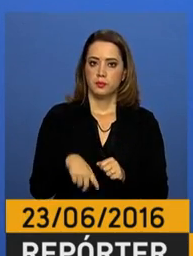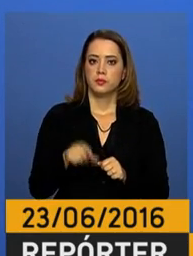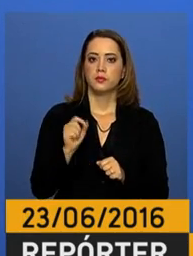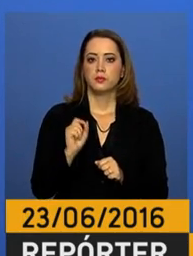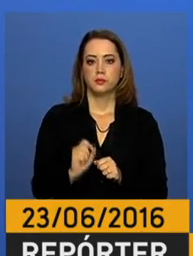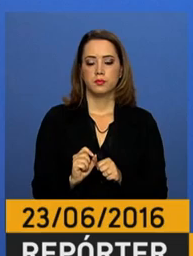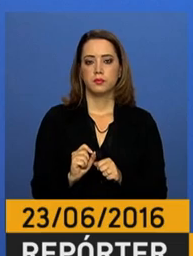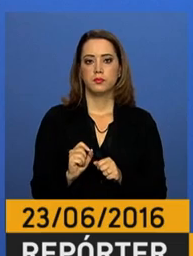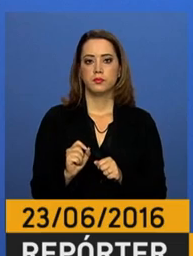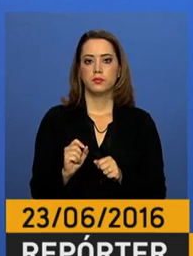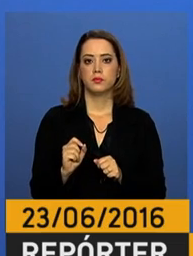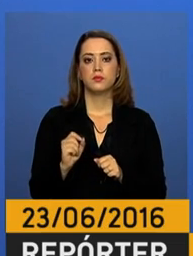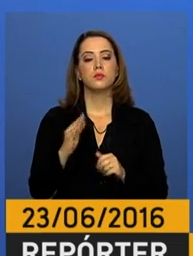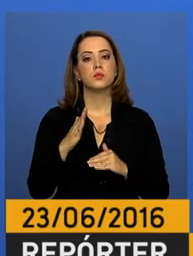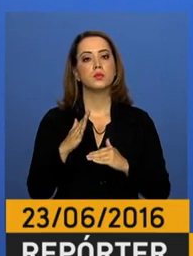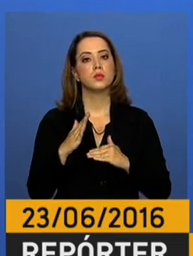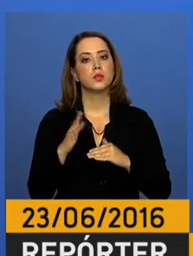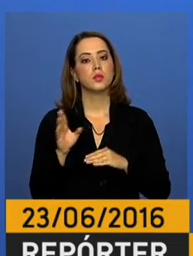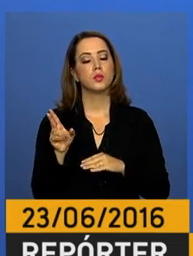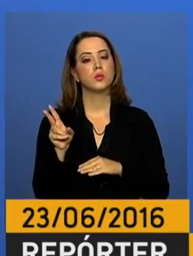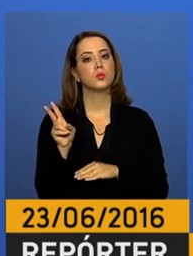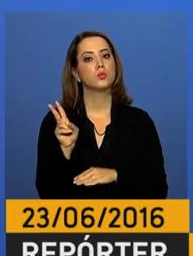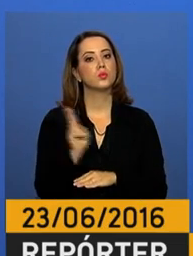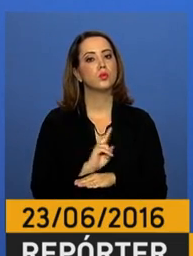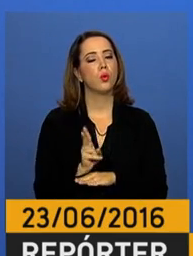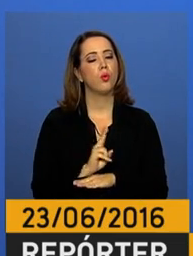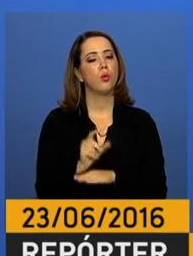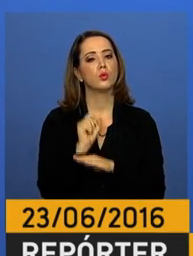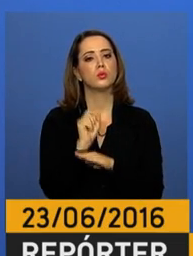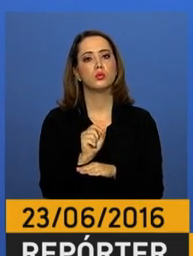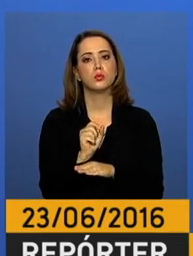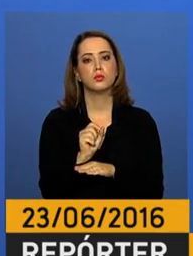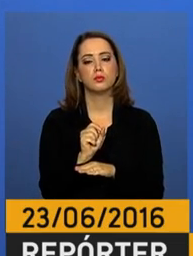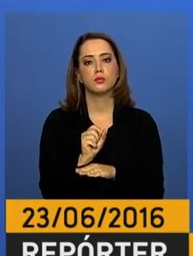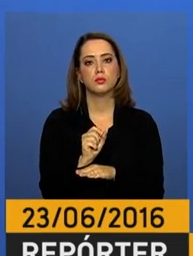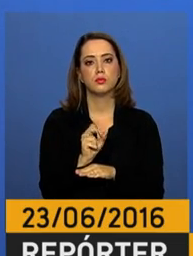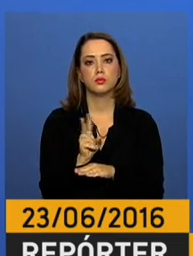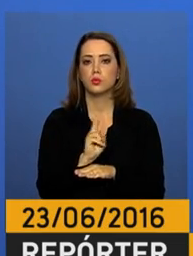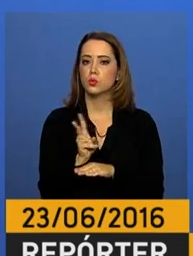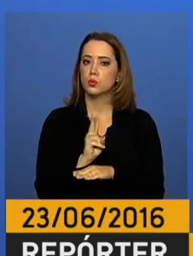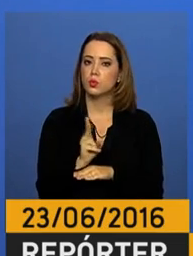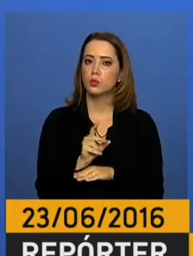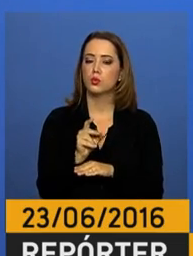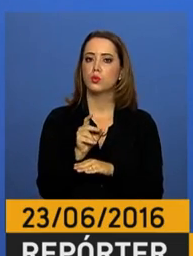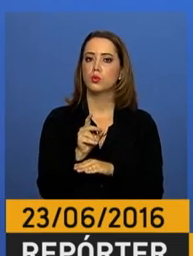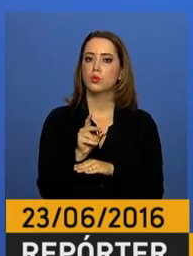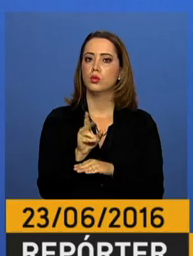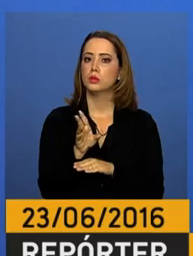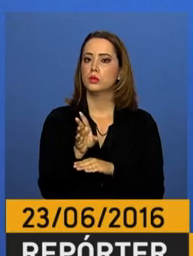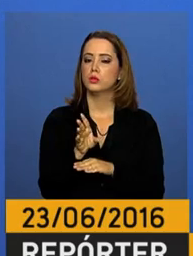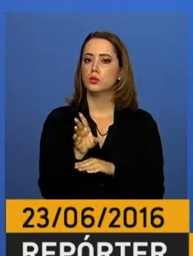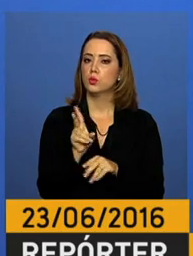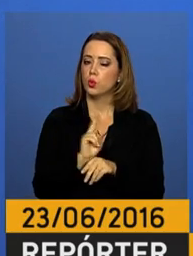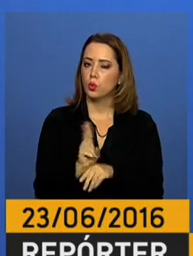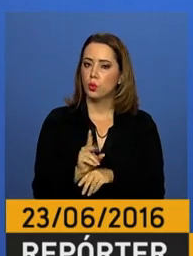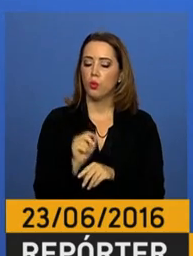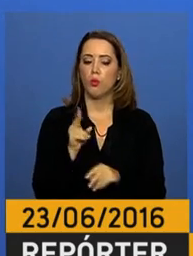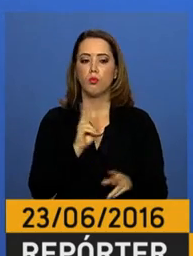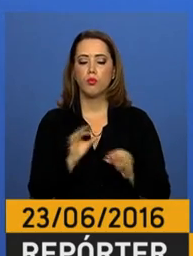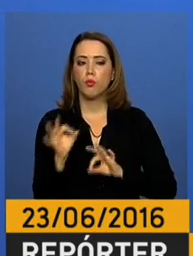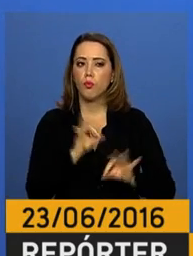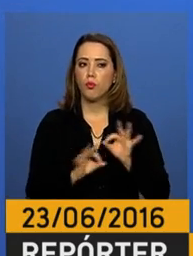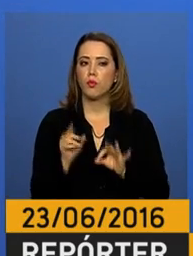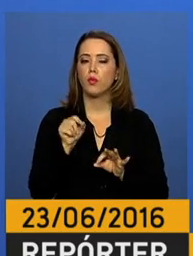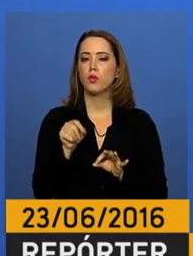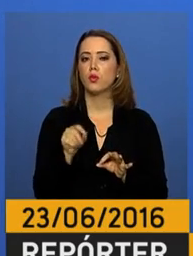foi a ação de controle da inconstitucionalidade por omissão ou seja não era